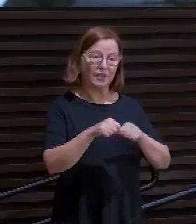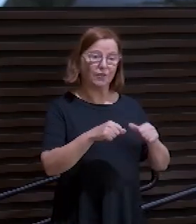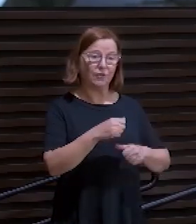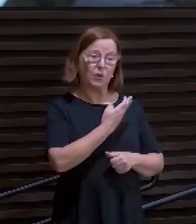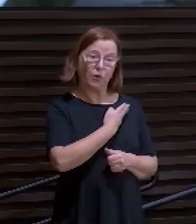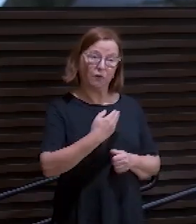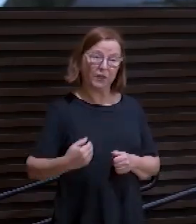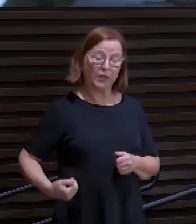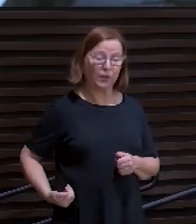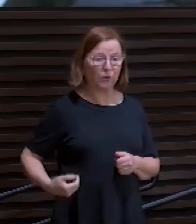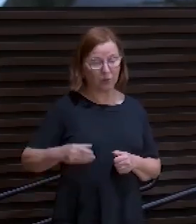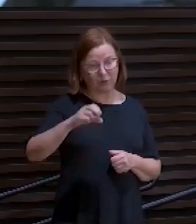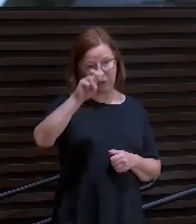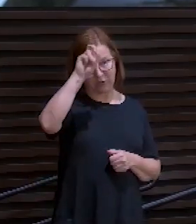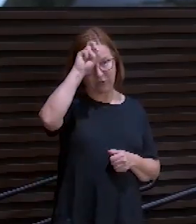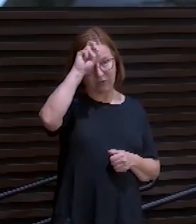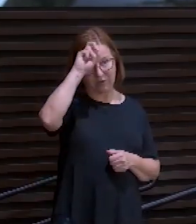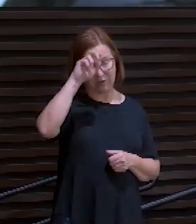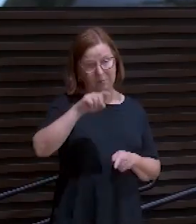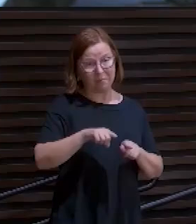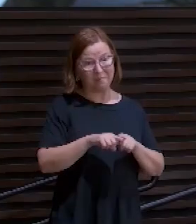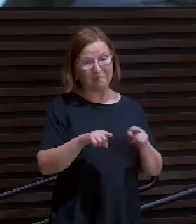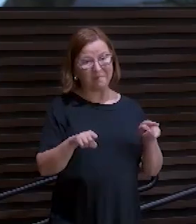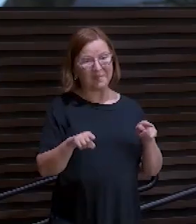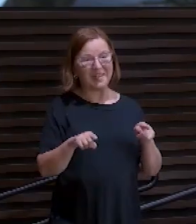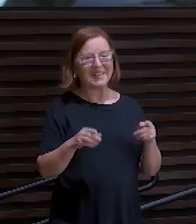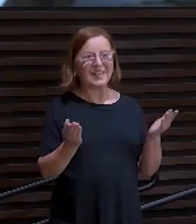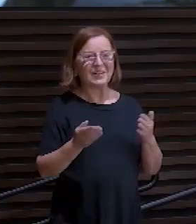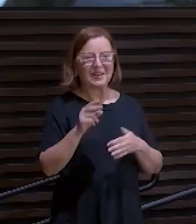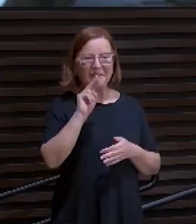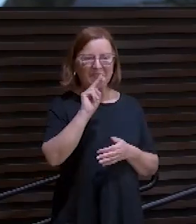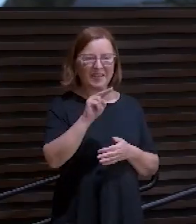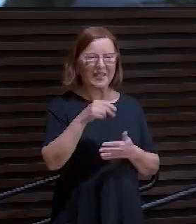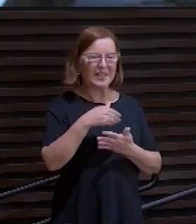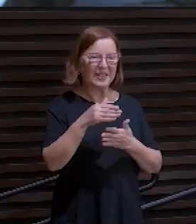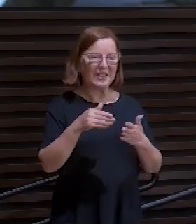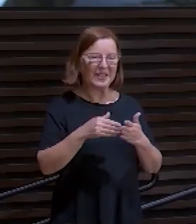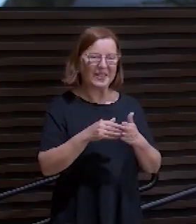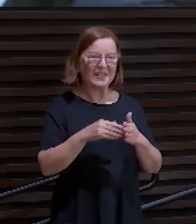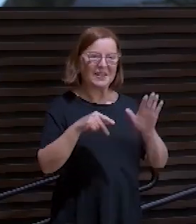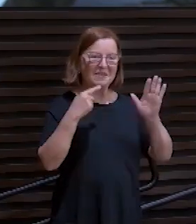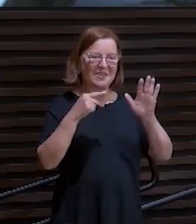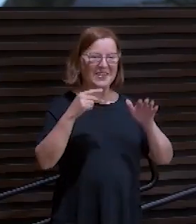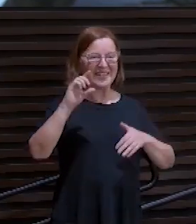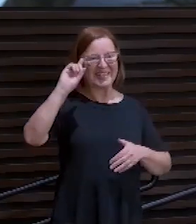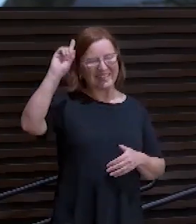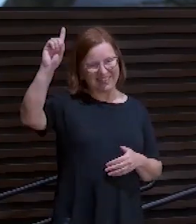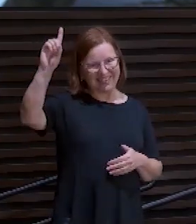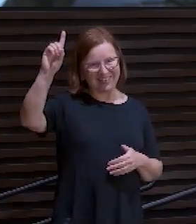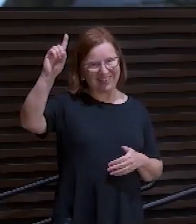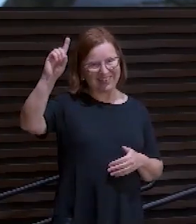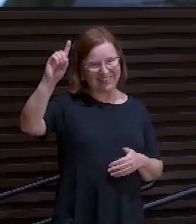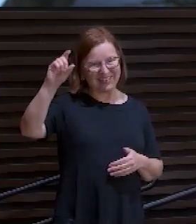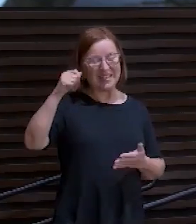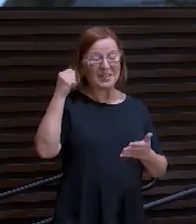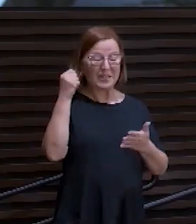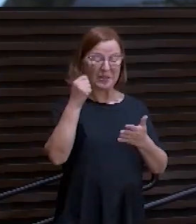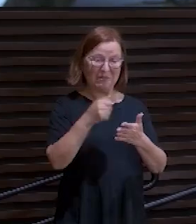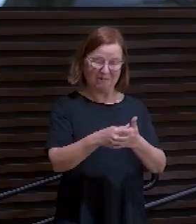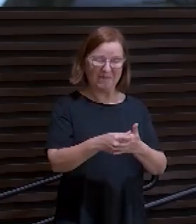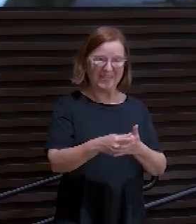vendo que todas as promessas de Deus estavam se cumprindo diante dos seus próprios